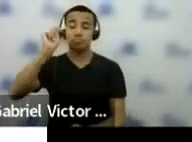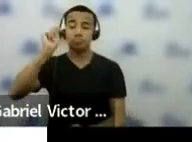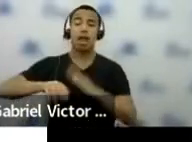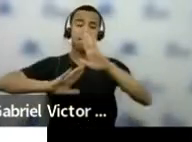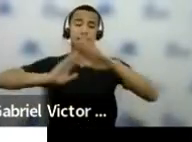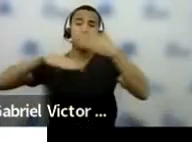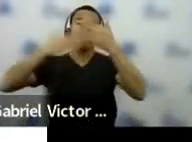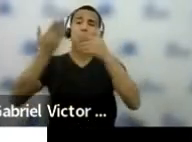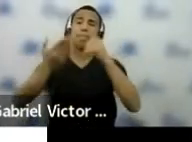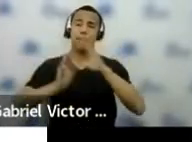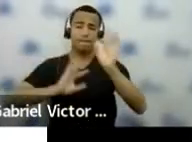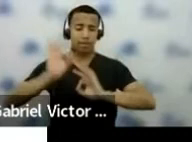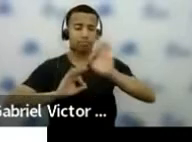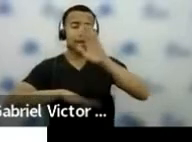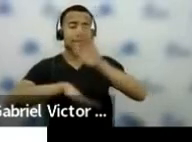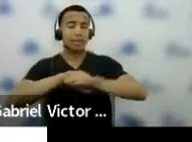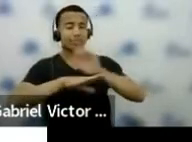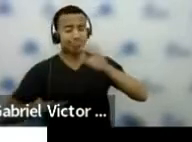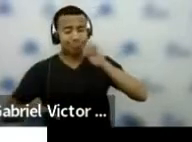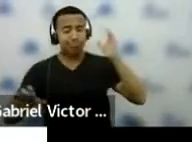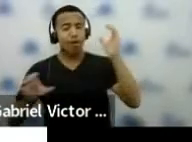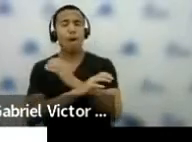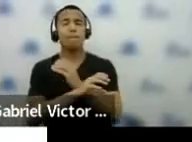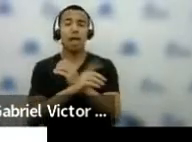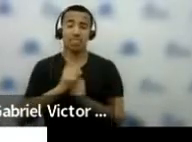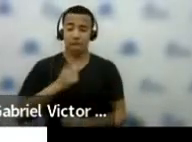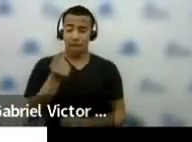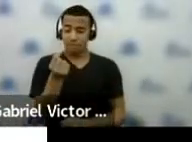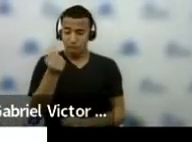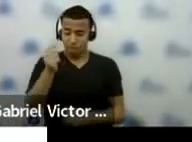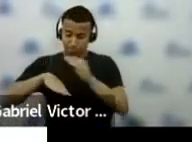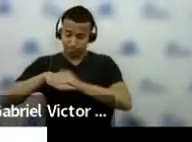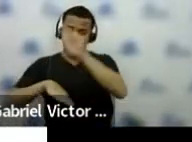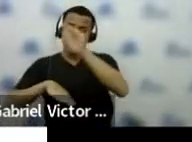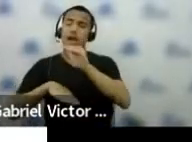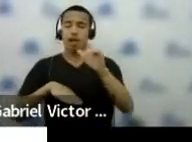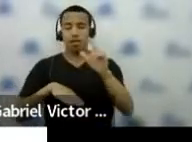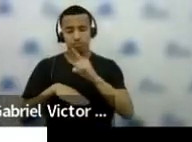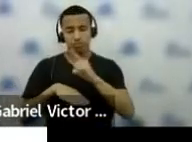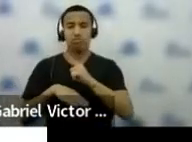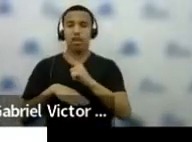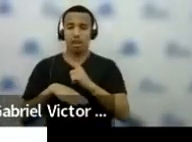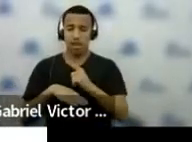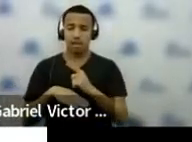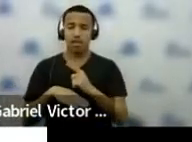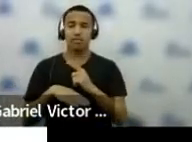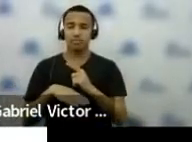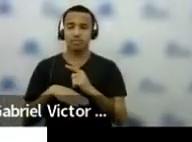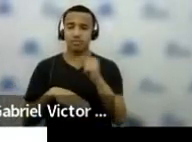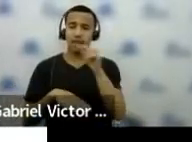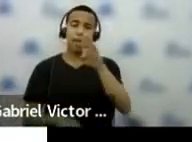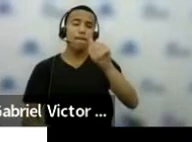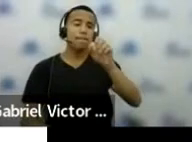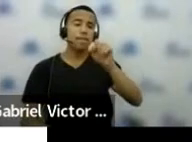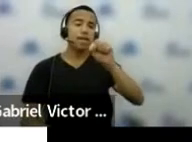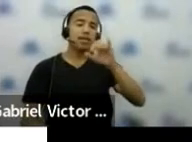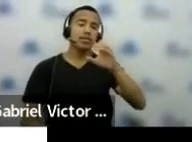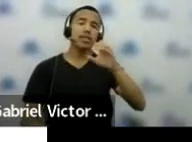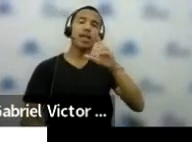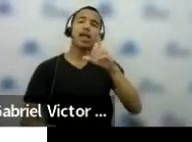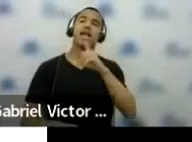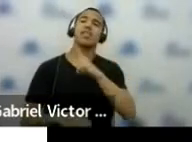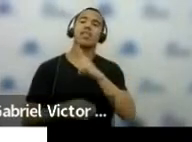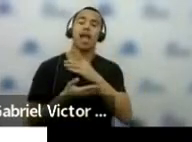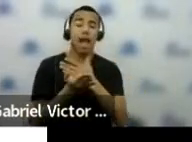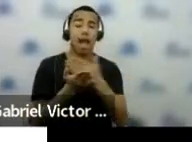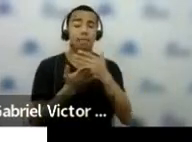desenvolver um projeto mais complexo, que tem um valor muito maior. O Basic Fund Alliance, são projetos a partir